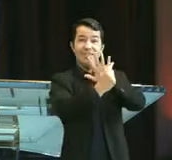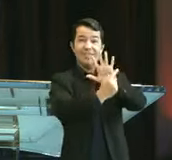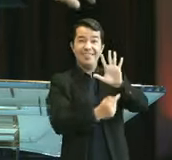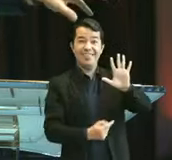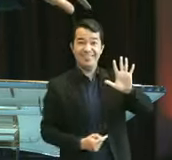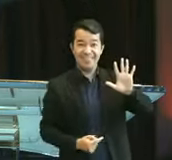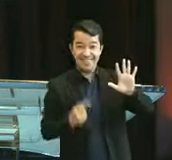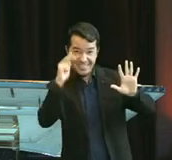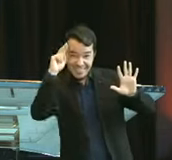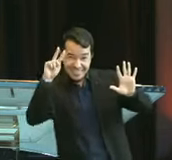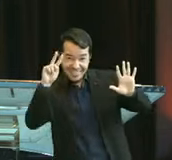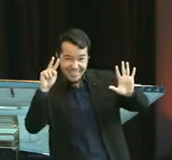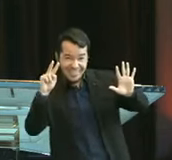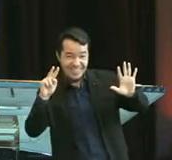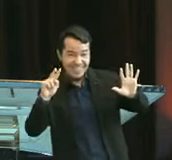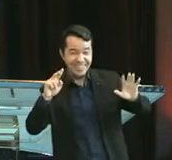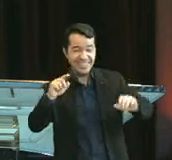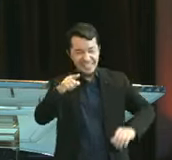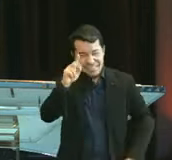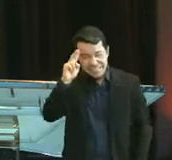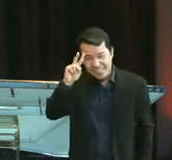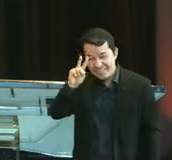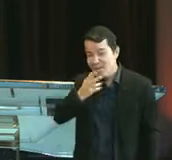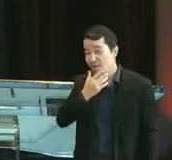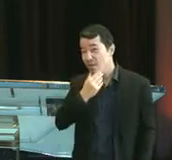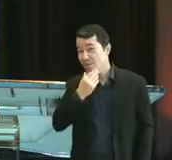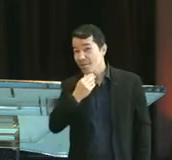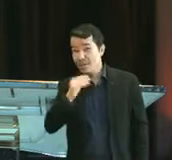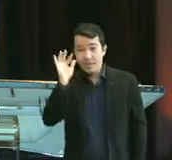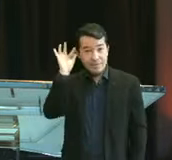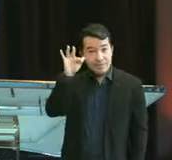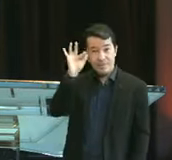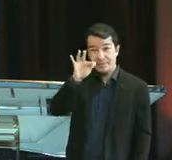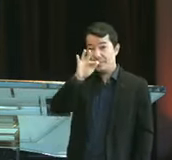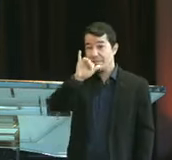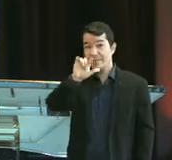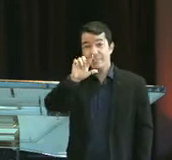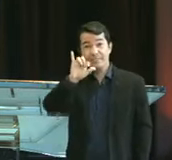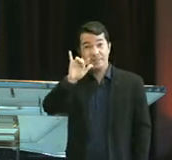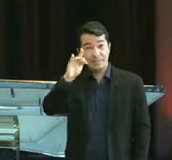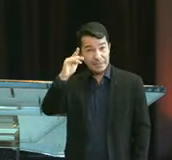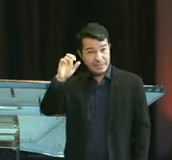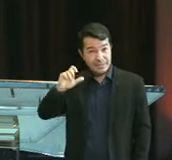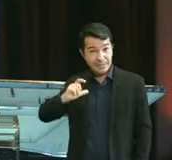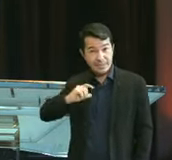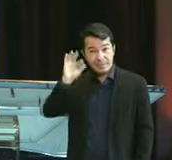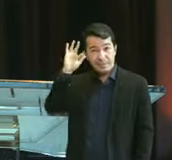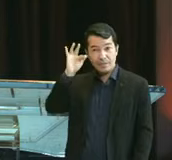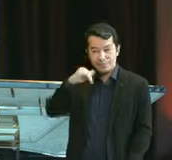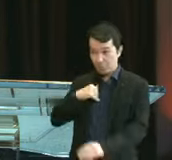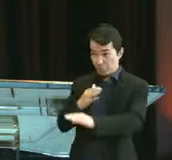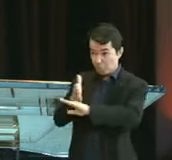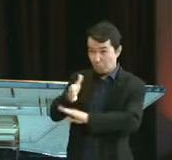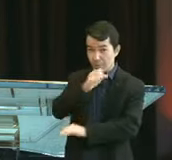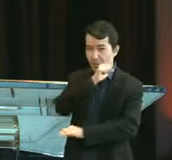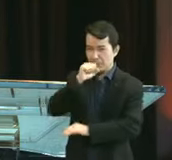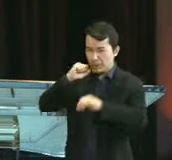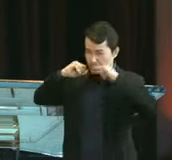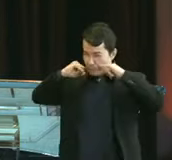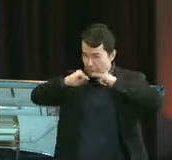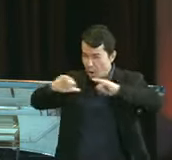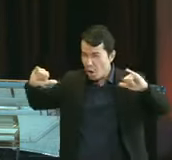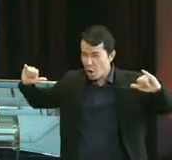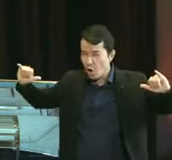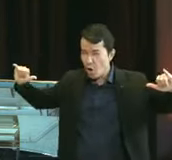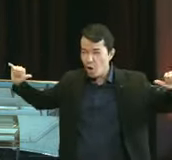Aconteceu isso com Filipe em Samaria. Aconteceu isso com Pedro, quando foi à Porta Formosa, entrou na casa